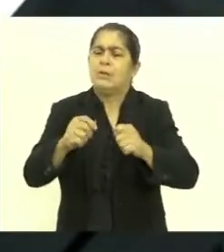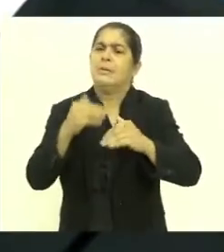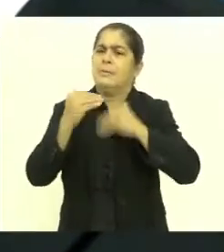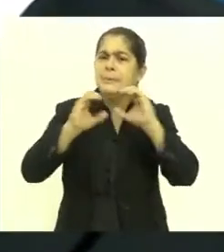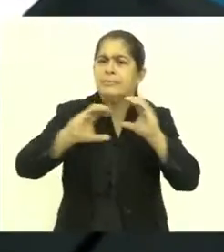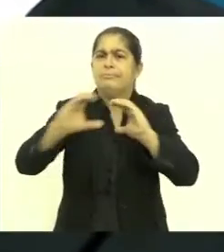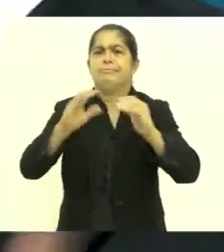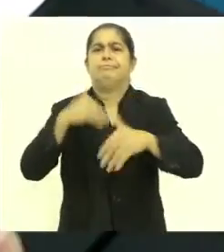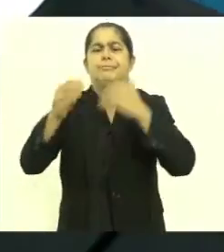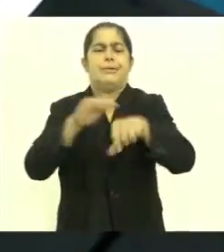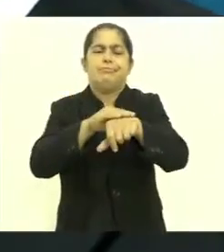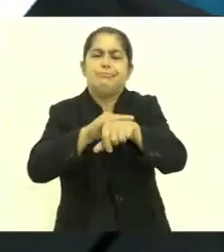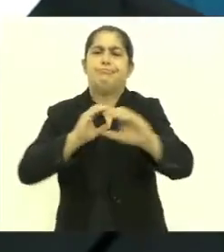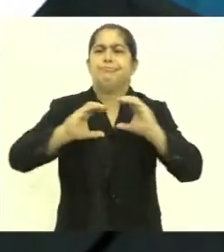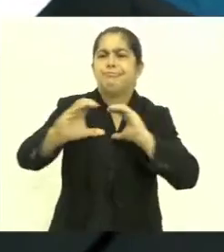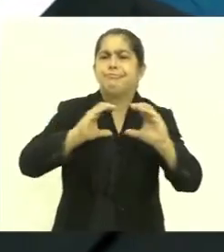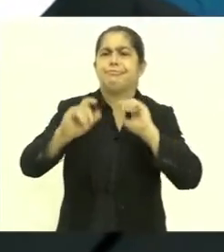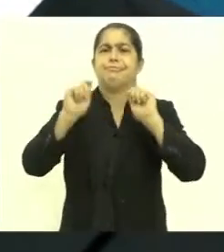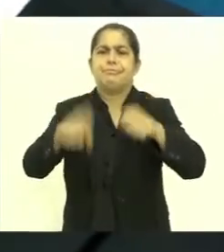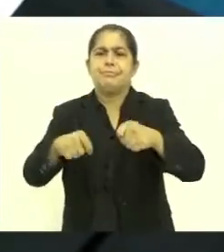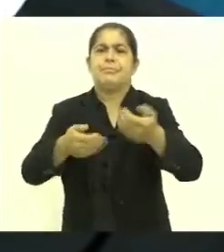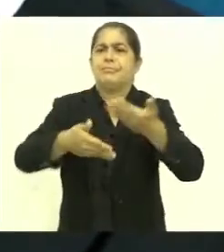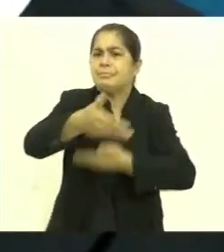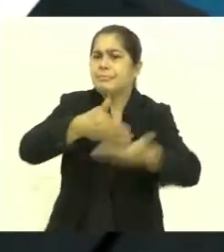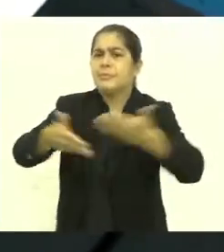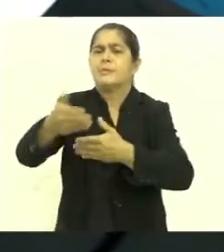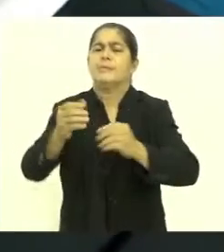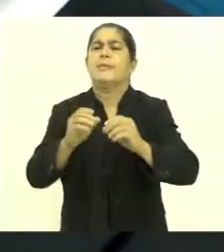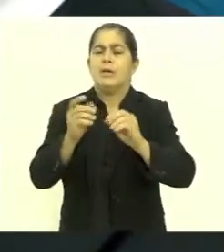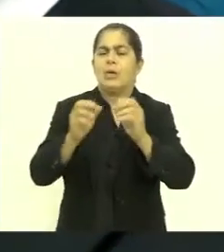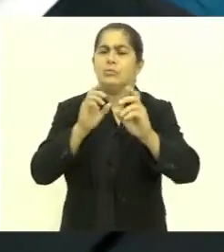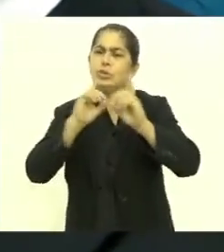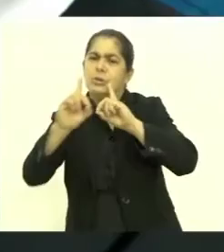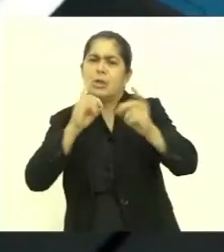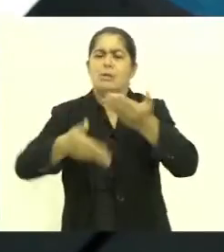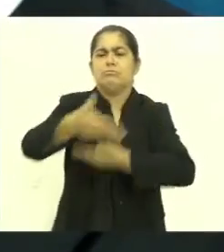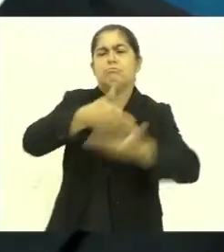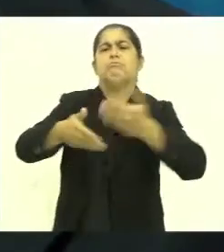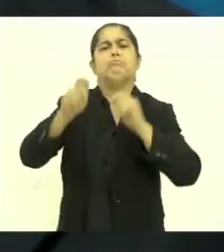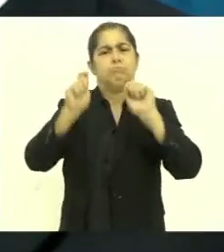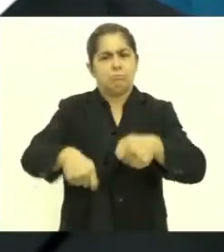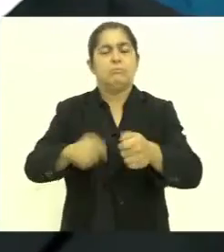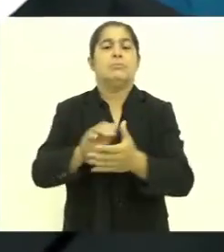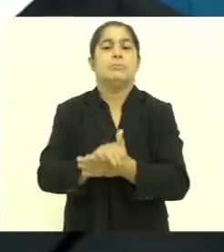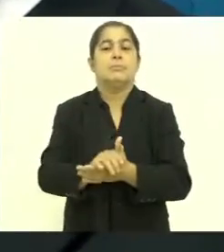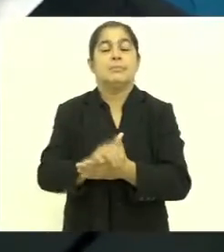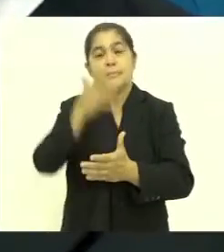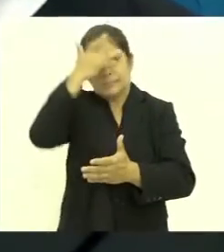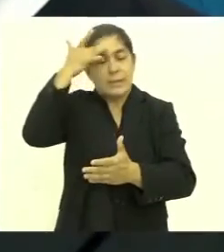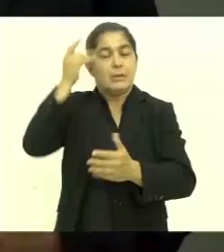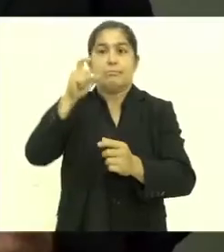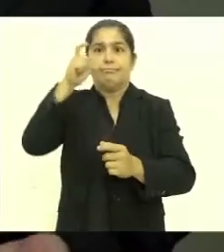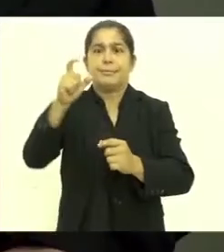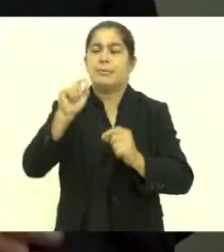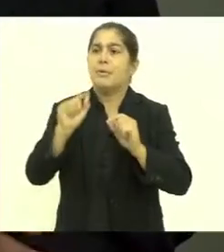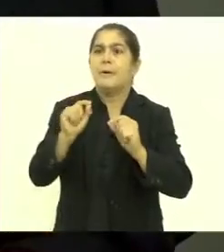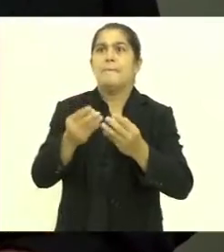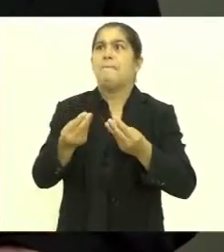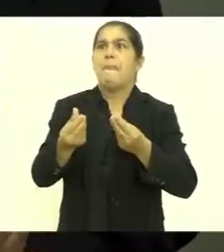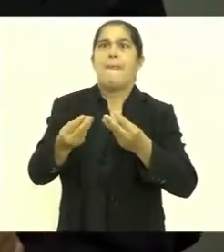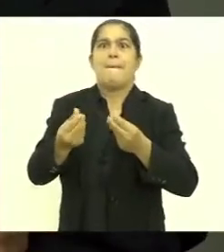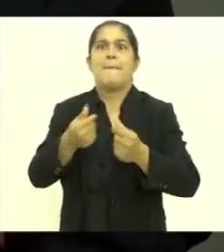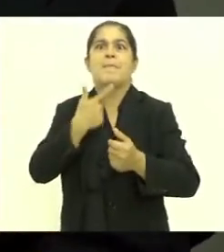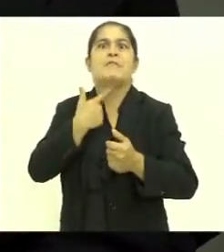capacitado para o atendimento, para a conversação, para dialogar com o usuário surdo. Algumas pessoas